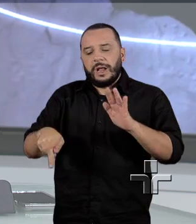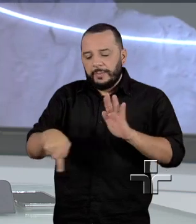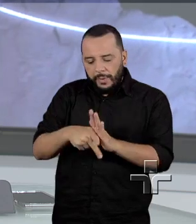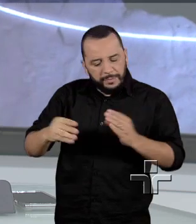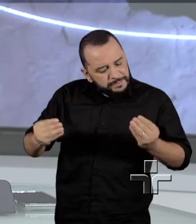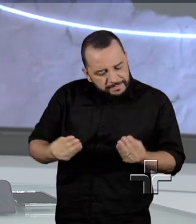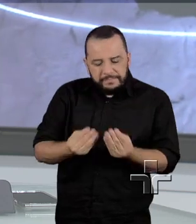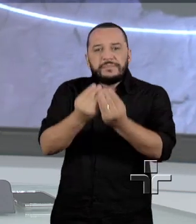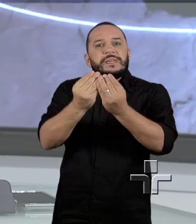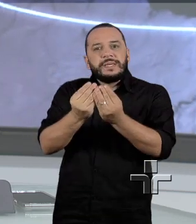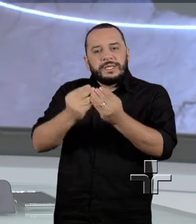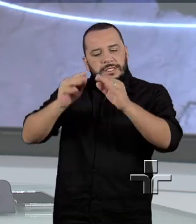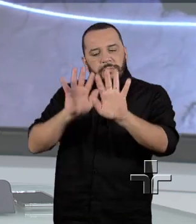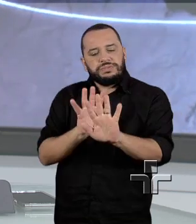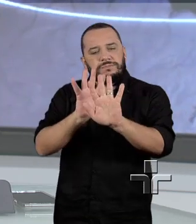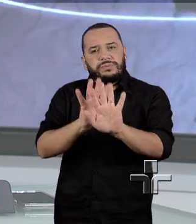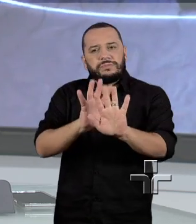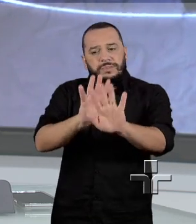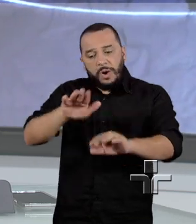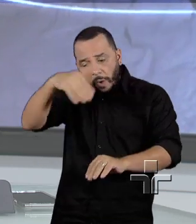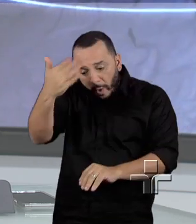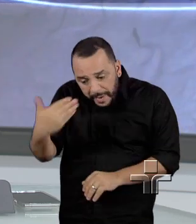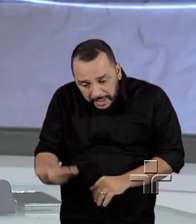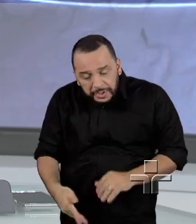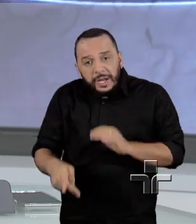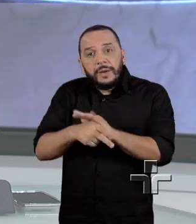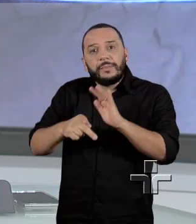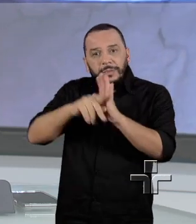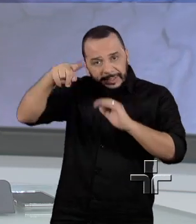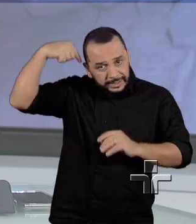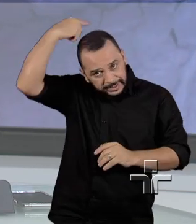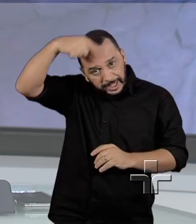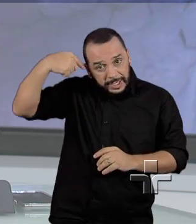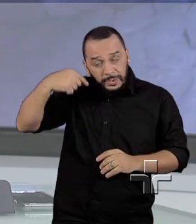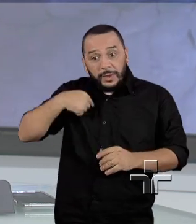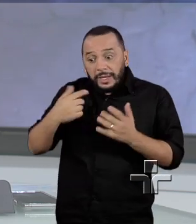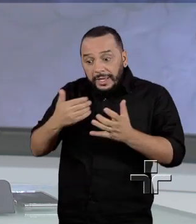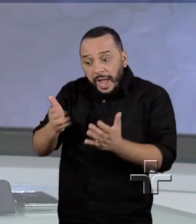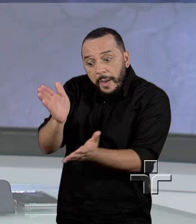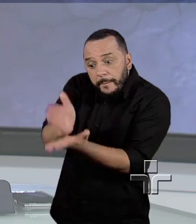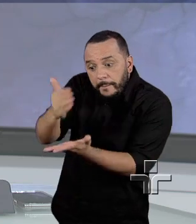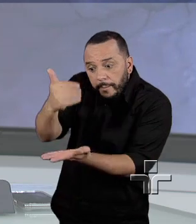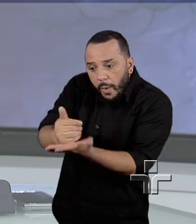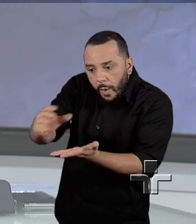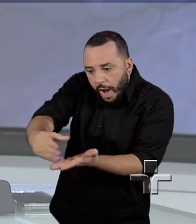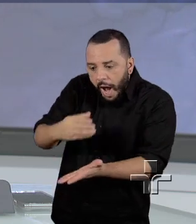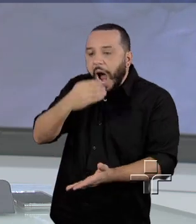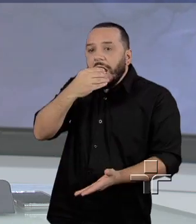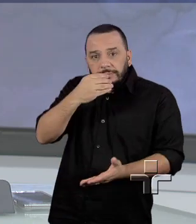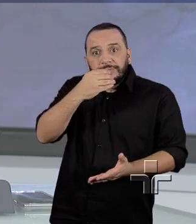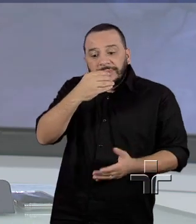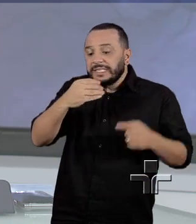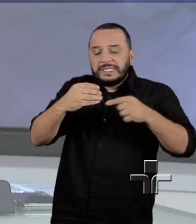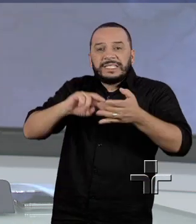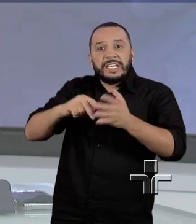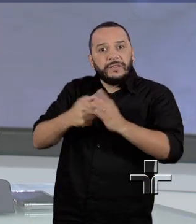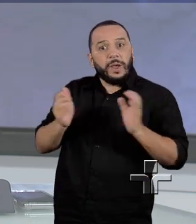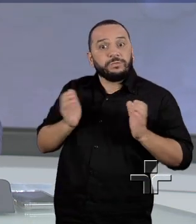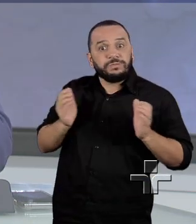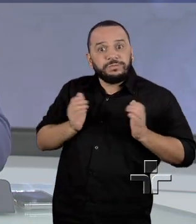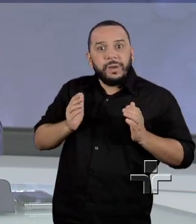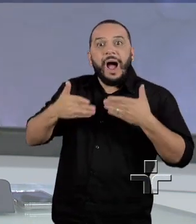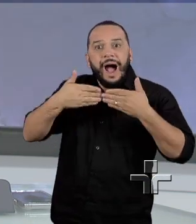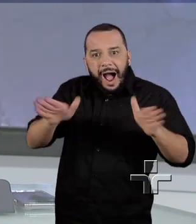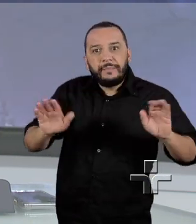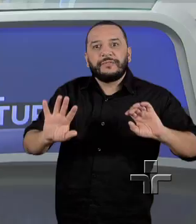homenagem ao santo casamenteiro e fizeram fila para receber um pedaço do bolo, símbolo da fartura. A data abre oficialmente as comemorações